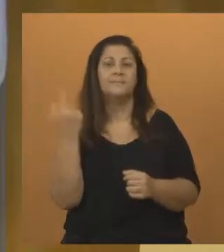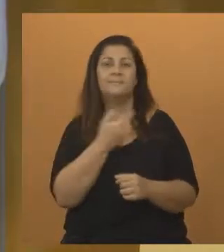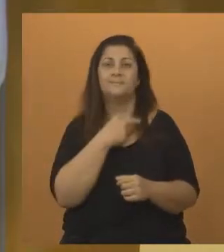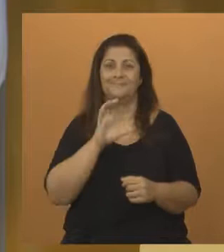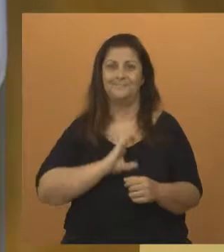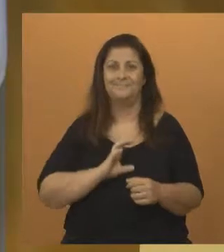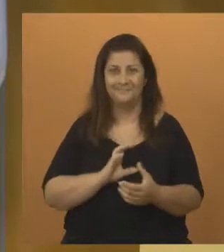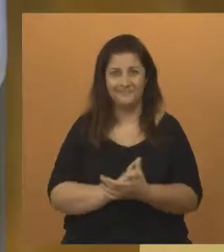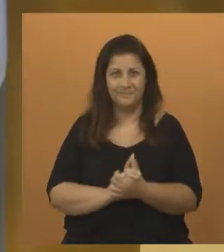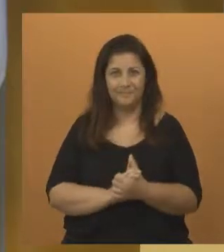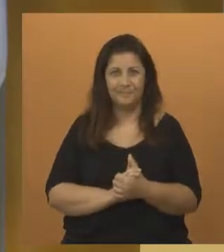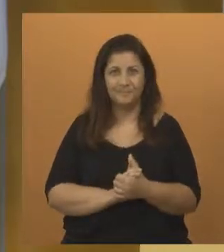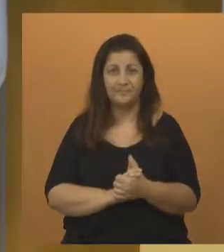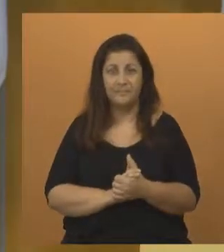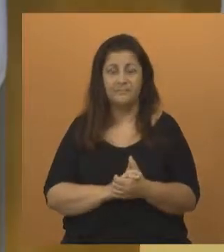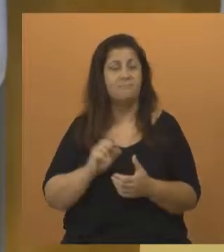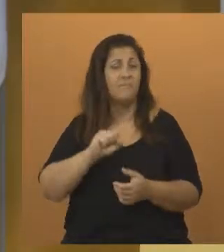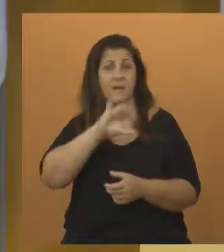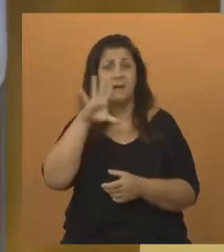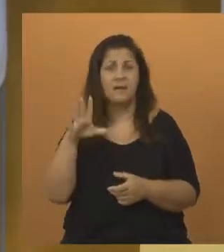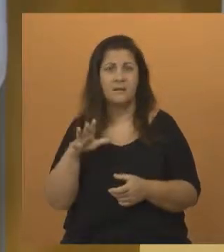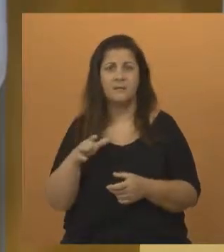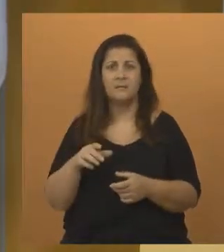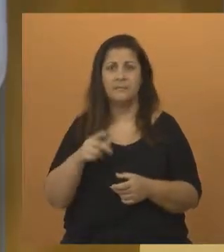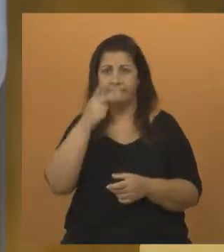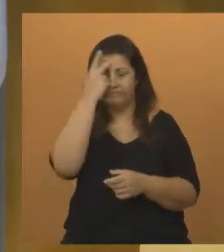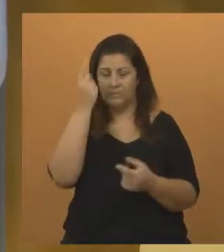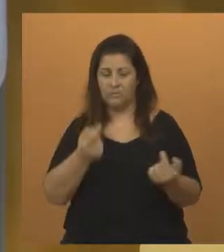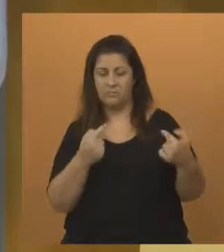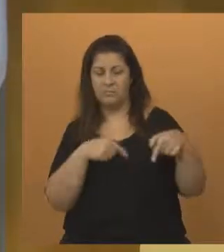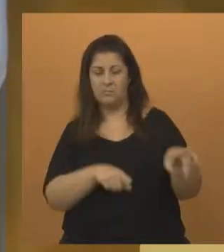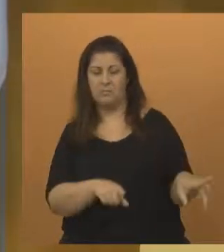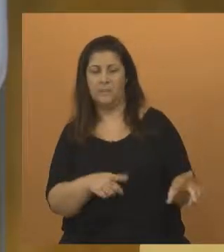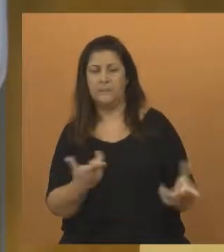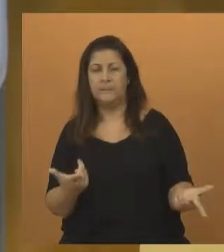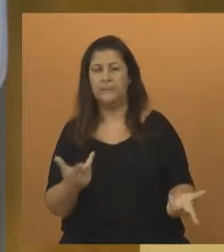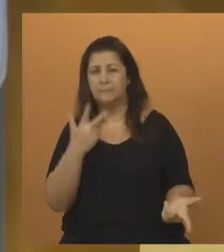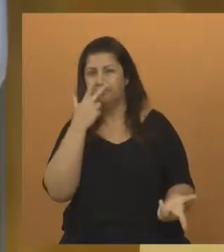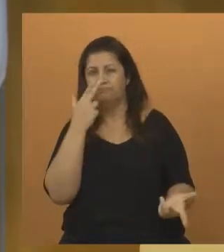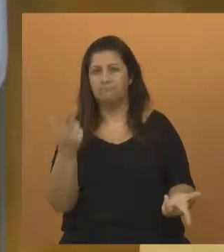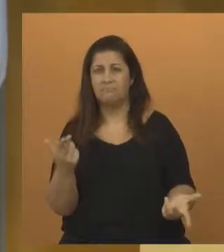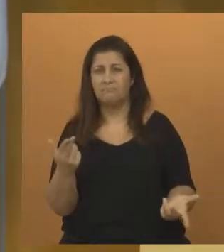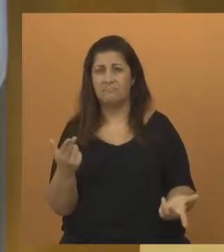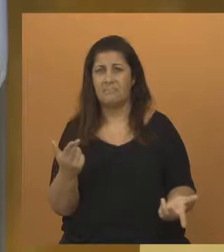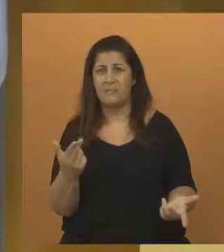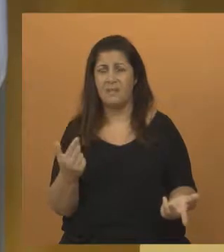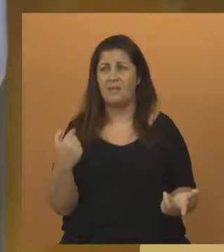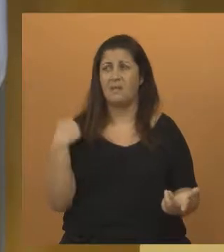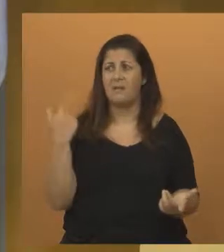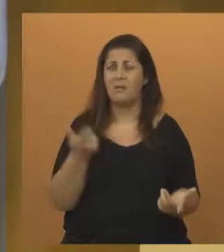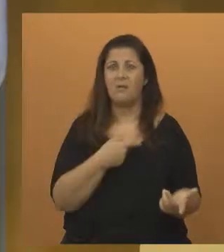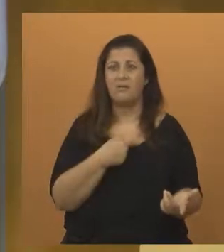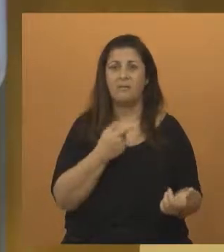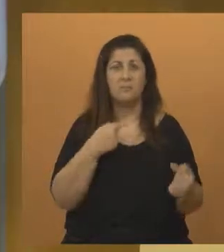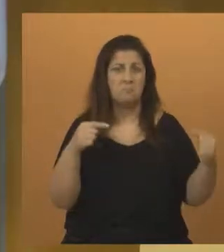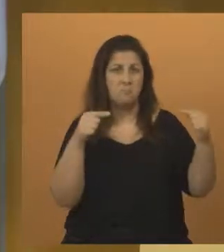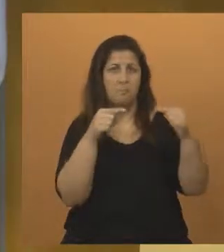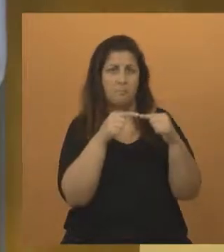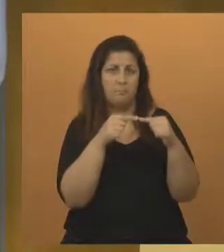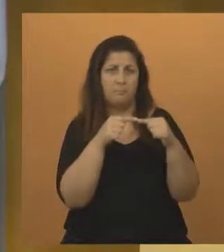cidade. Claro que para os contrários, pode ficar uma sensação de que nós estamos dando um tipo de